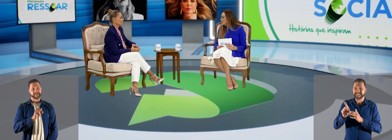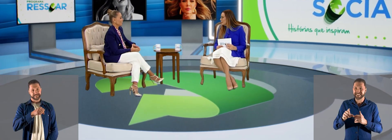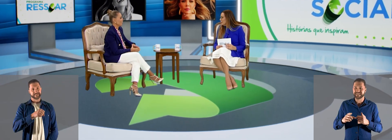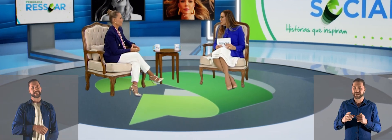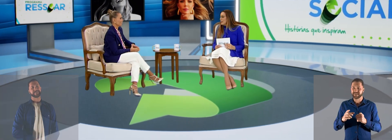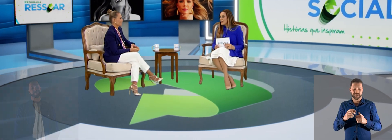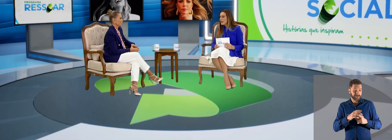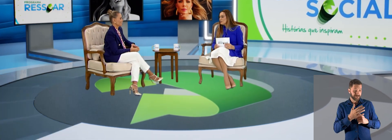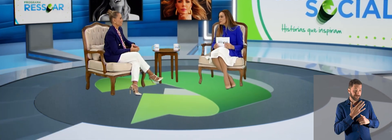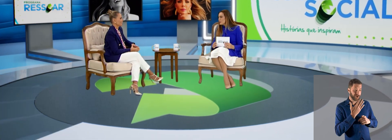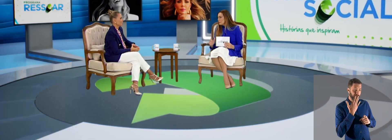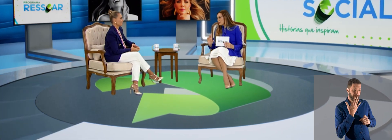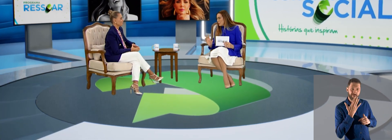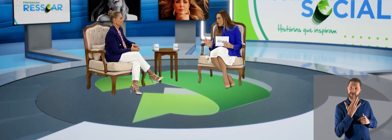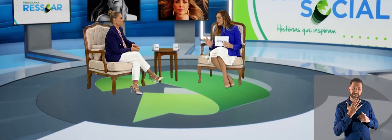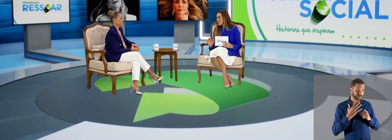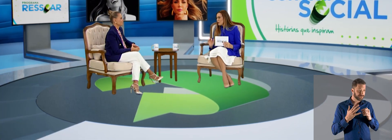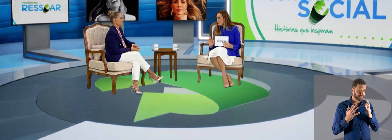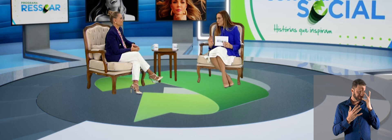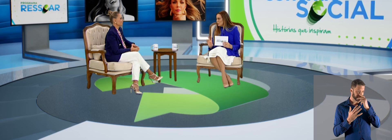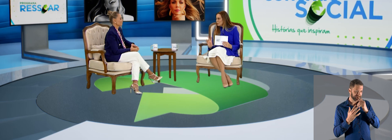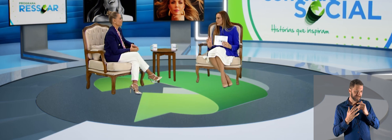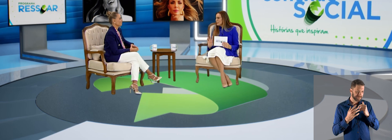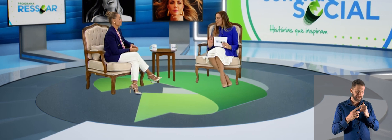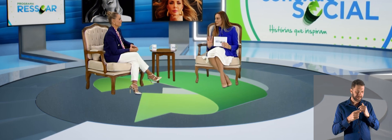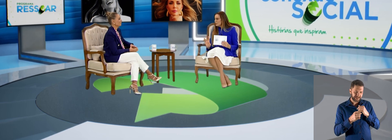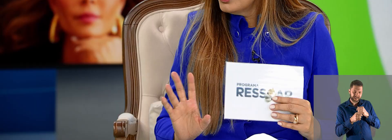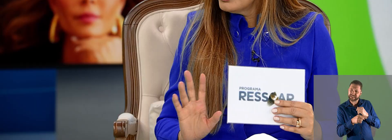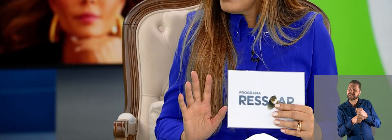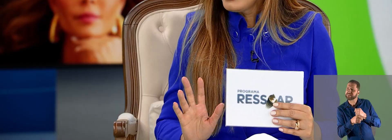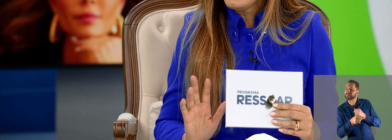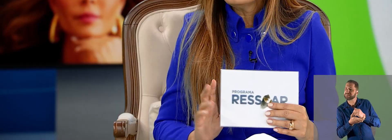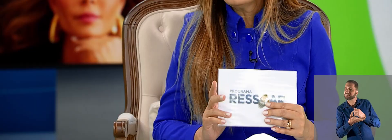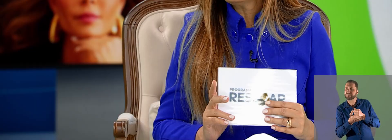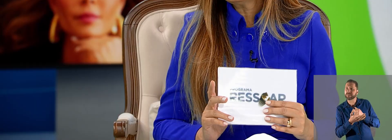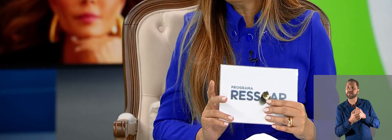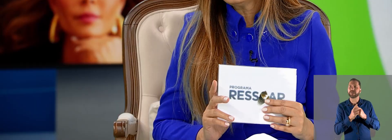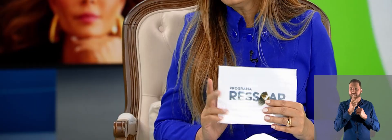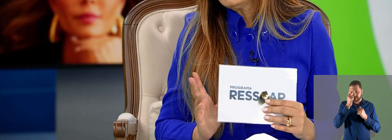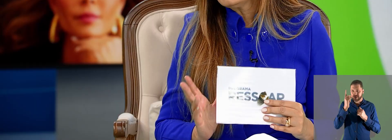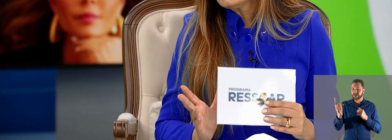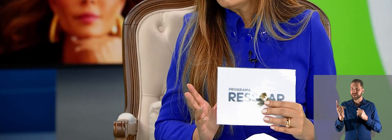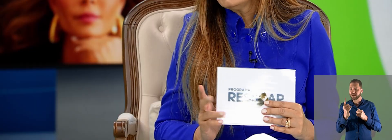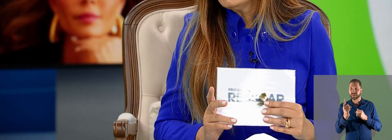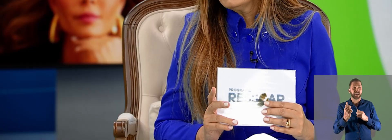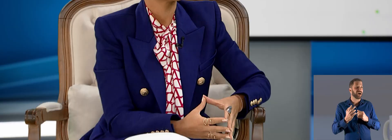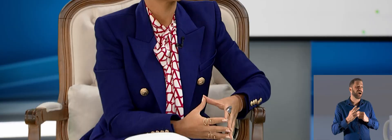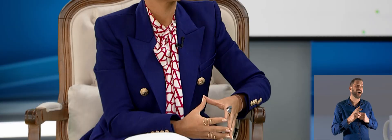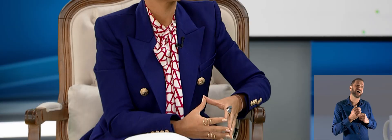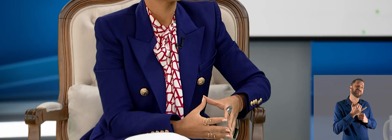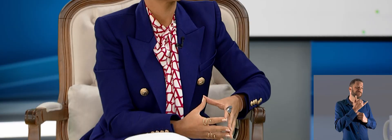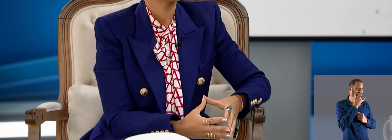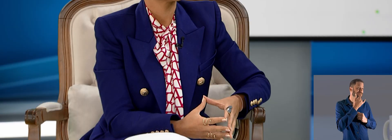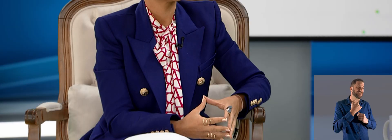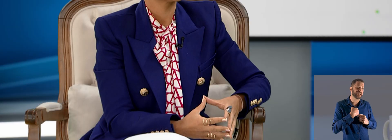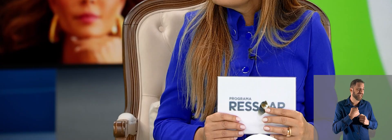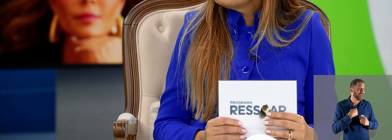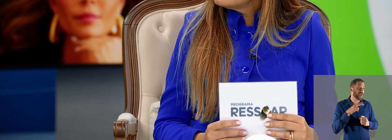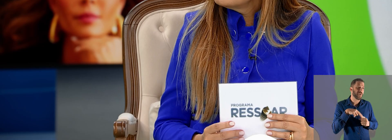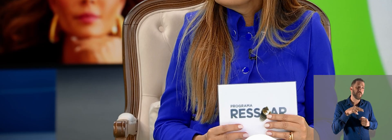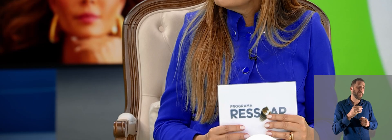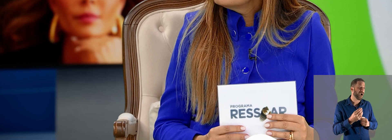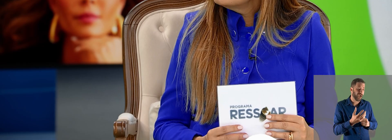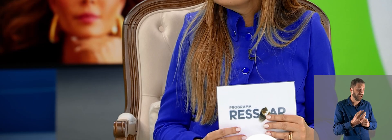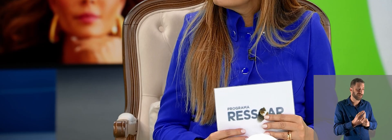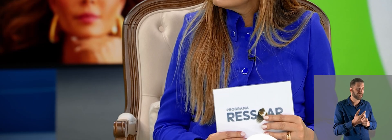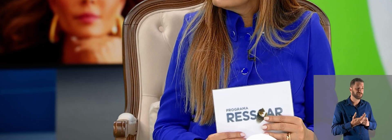indica Sim aí você gosta da cor né do formato aí você fala esse aqui e a pessoa vira para